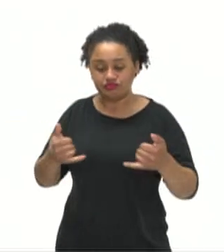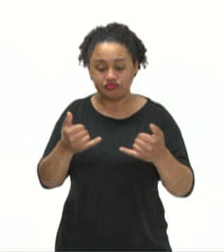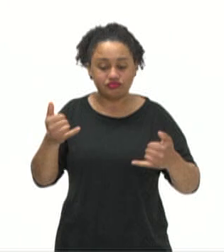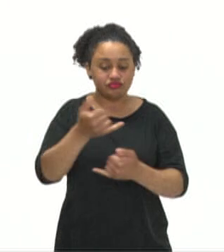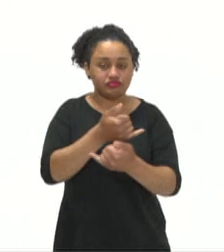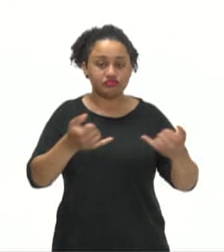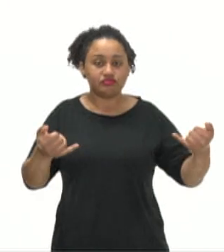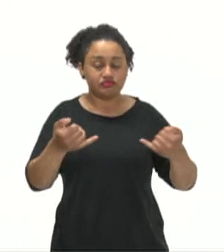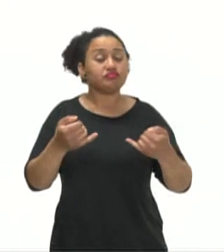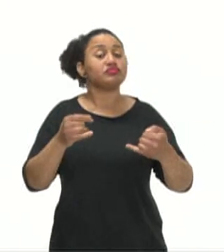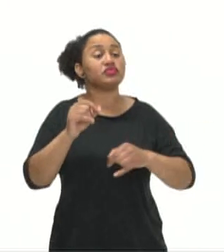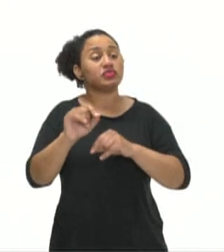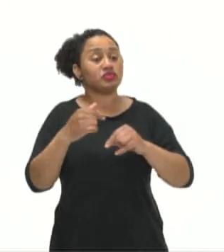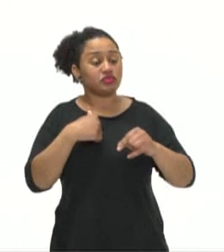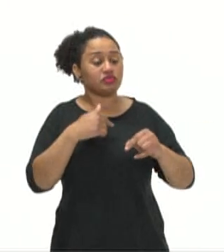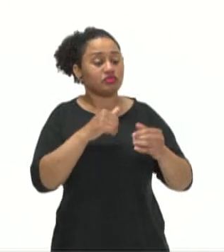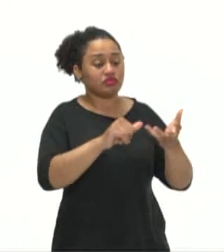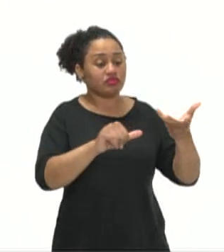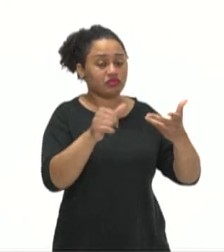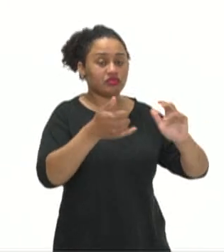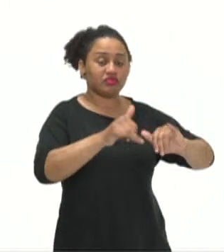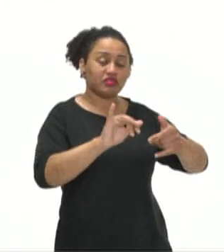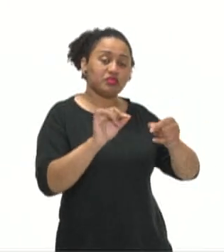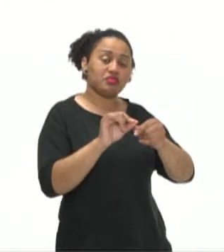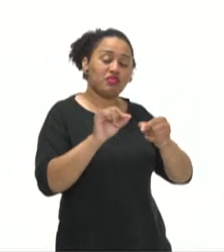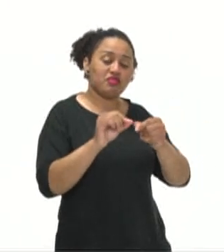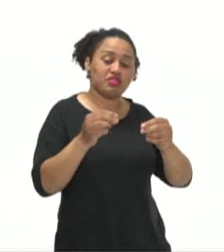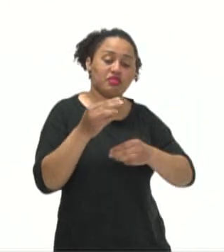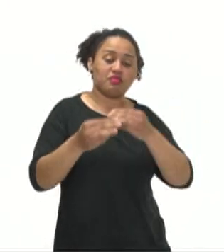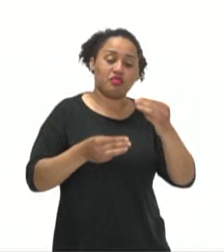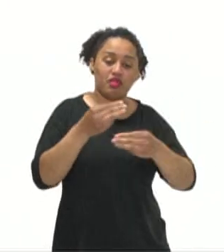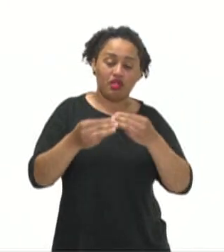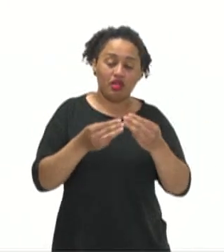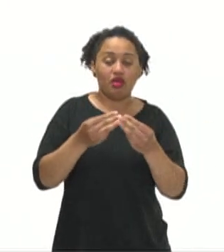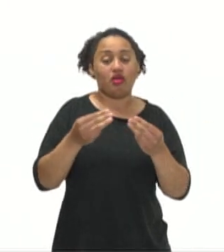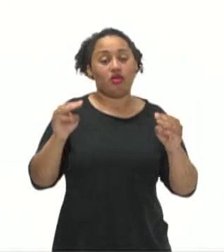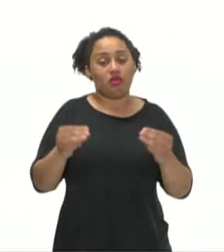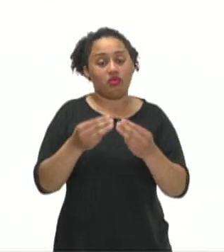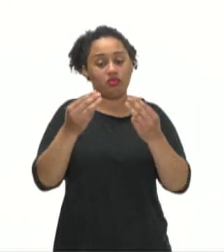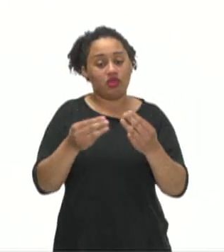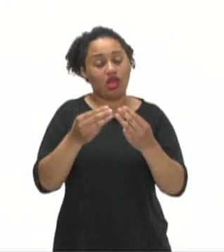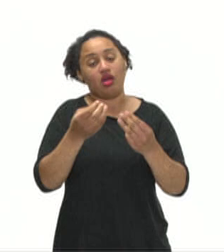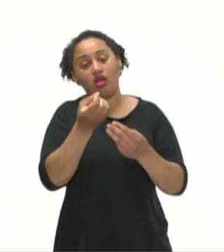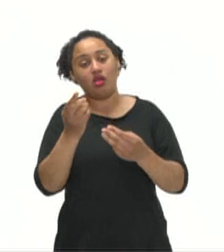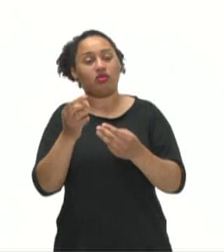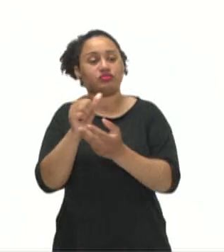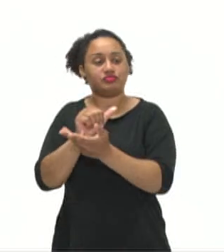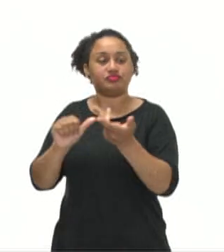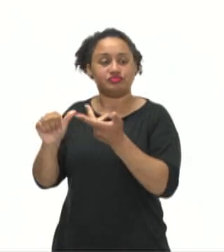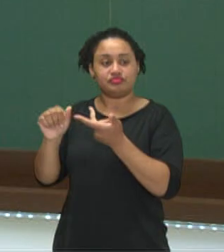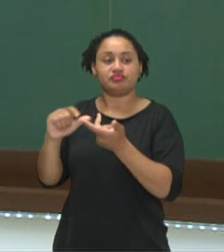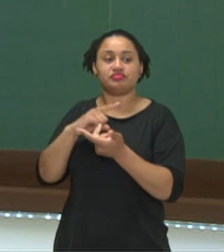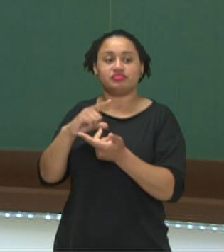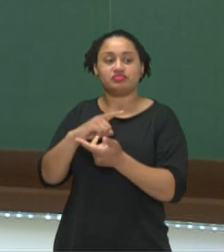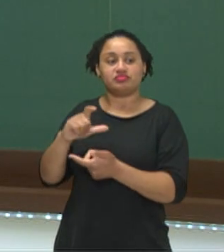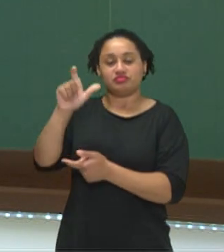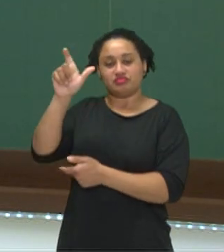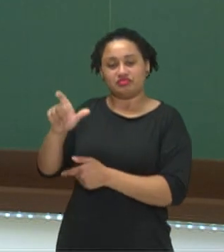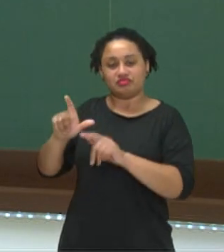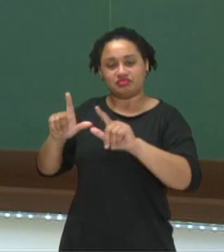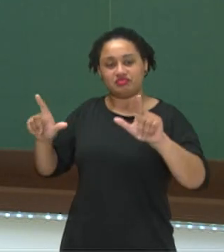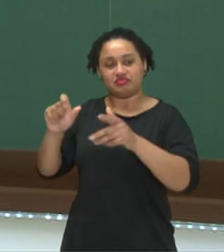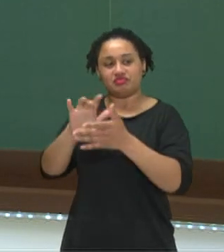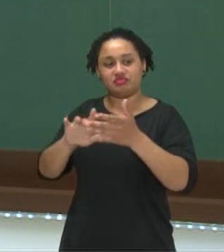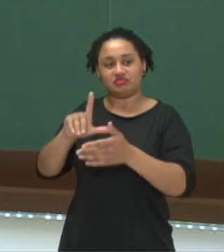de elementos químicos para formar moléculas ou substâncias. E aí a gente tem uma figura aqui do Linus Pauling, que vocês lembram de